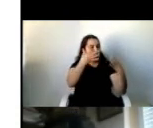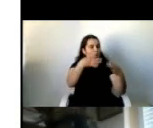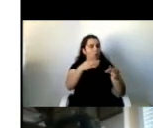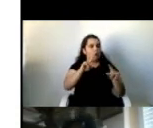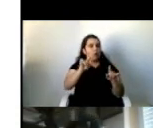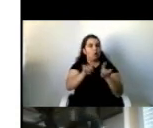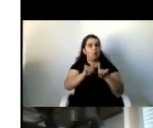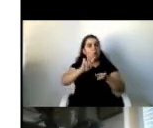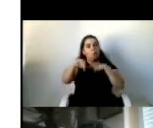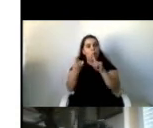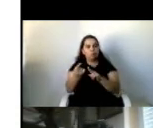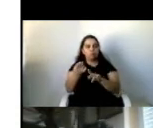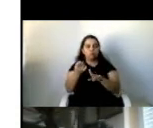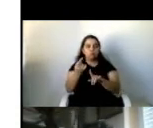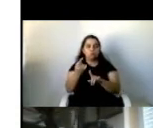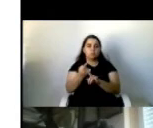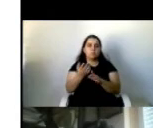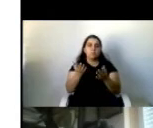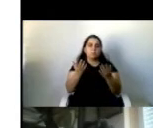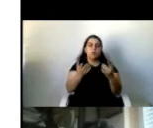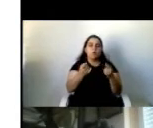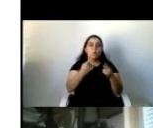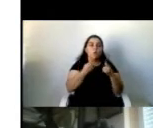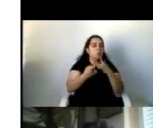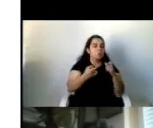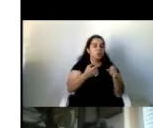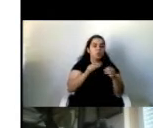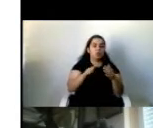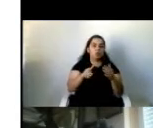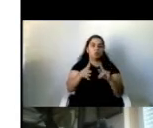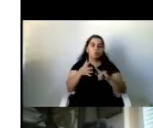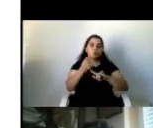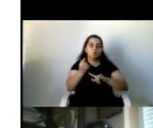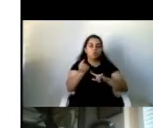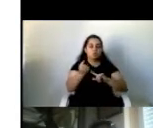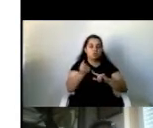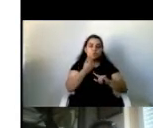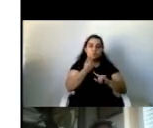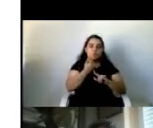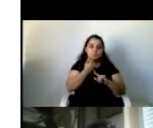Mas se o inquérito nos permitiu caracterizar isto, os certos dos grupos focais